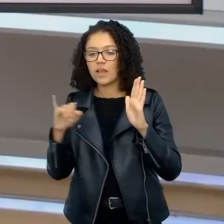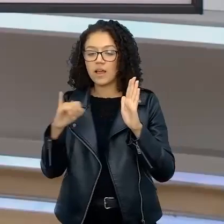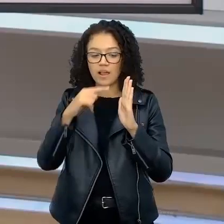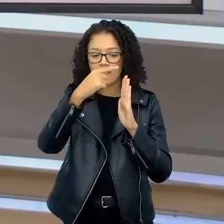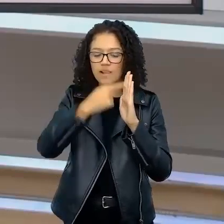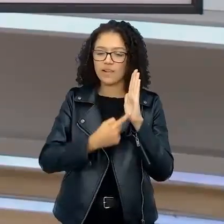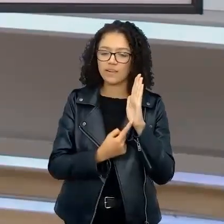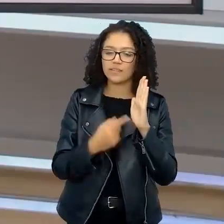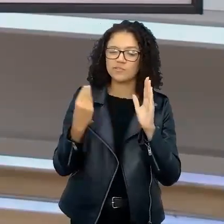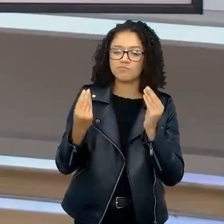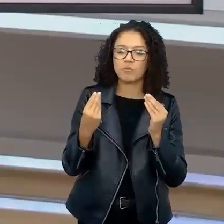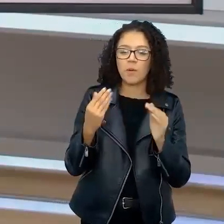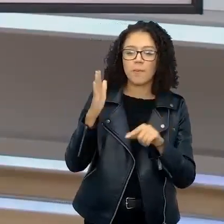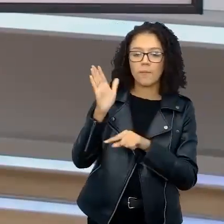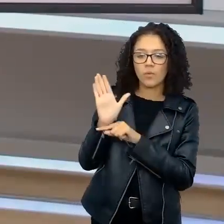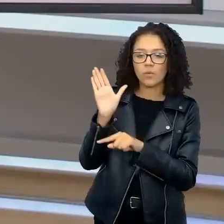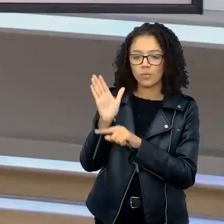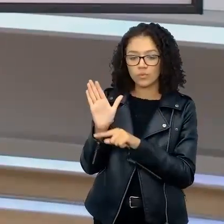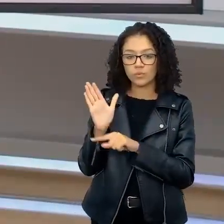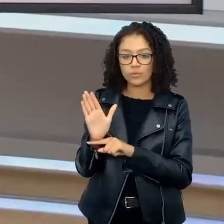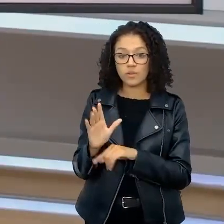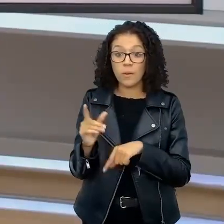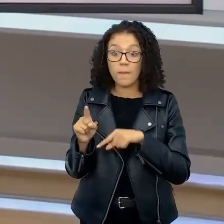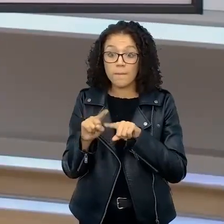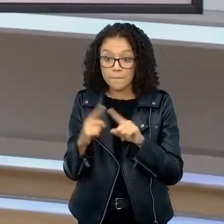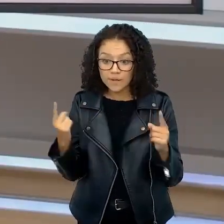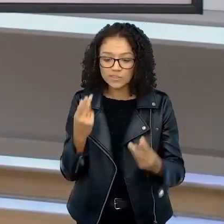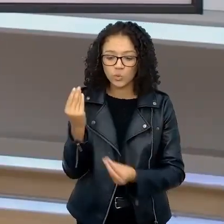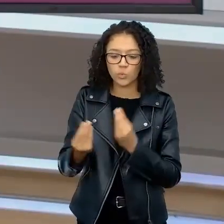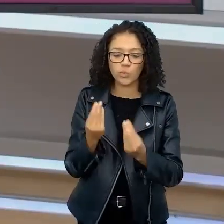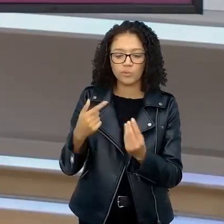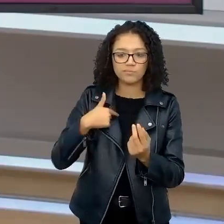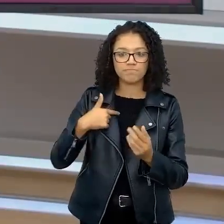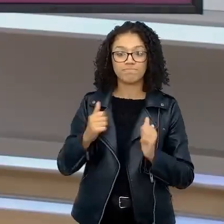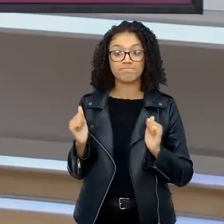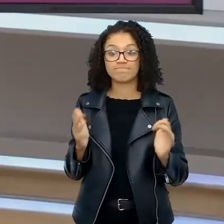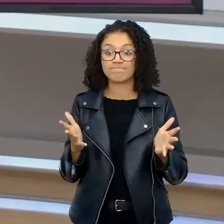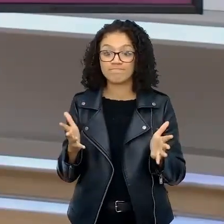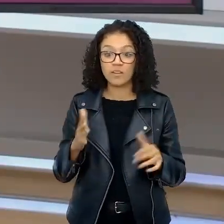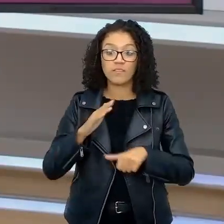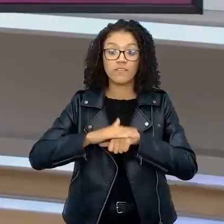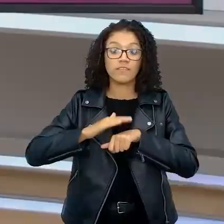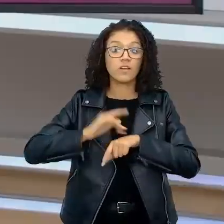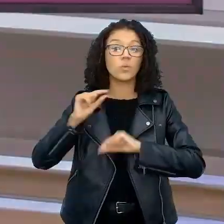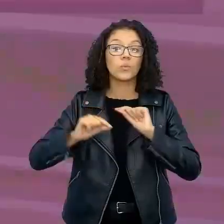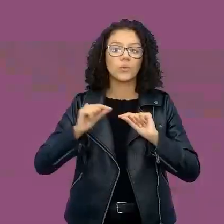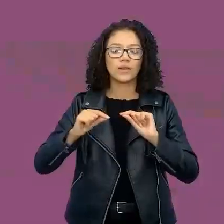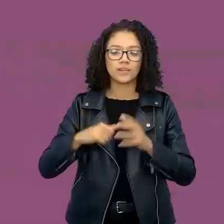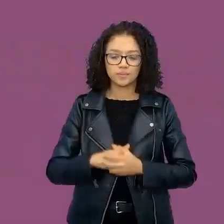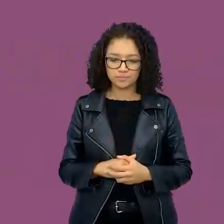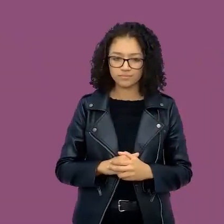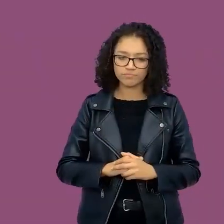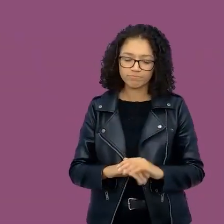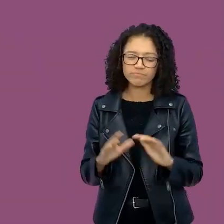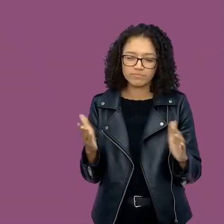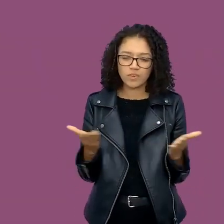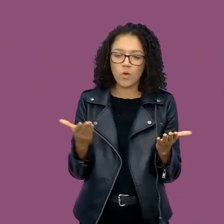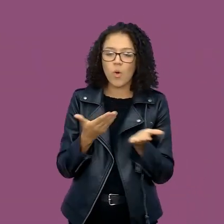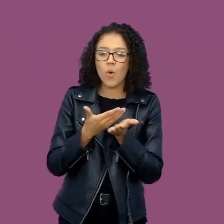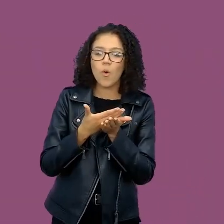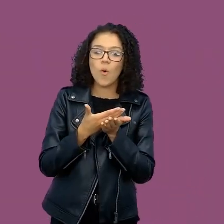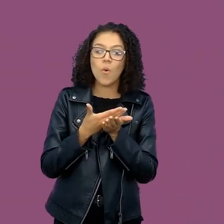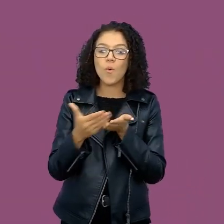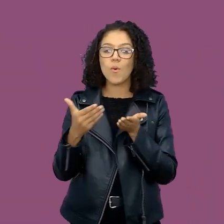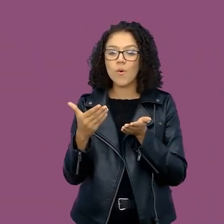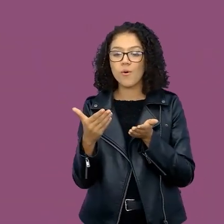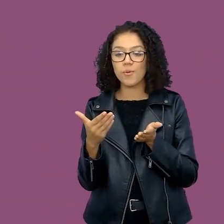também pensando como identificar, acolher e encaminhar esses casos. Então vamos lá, vamos falar um pouquinho sobre